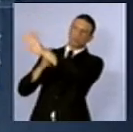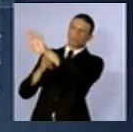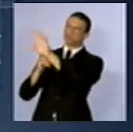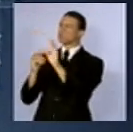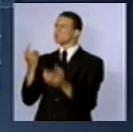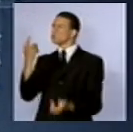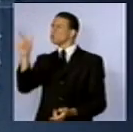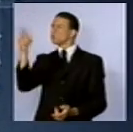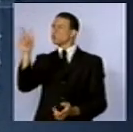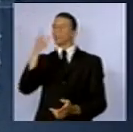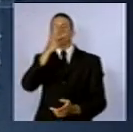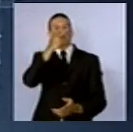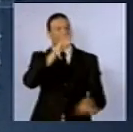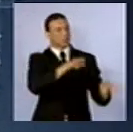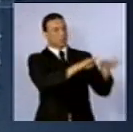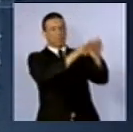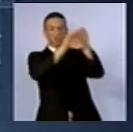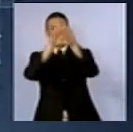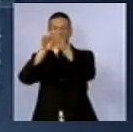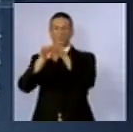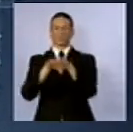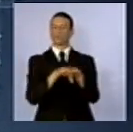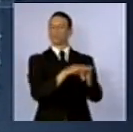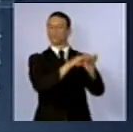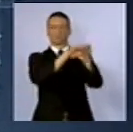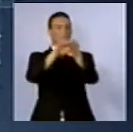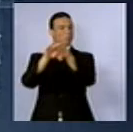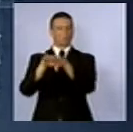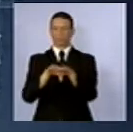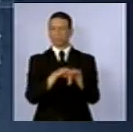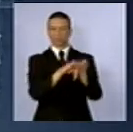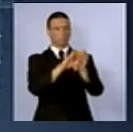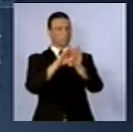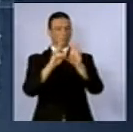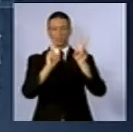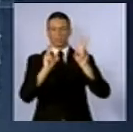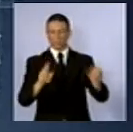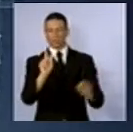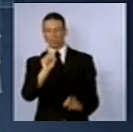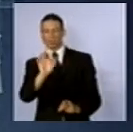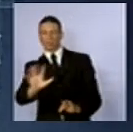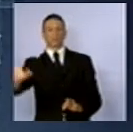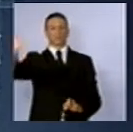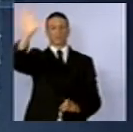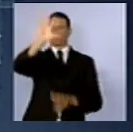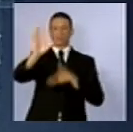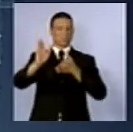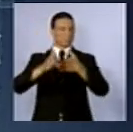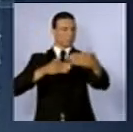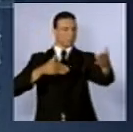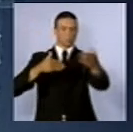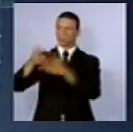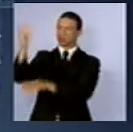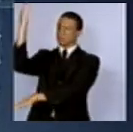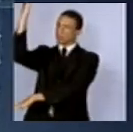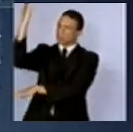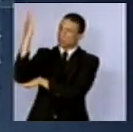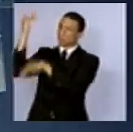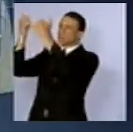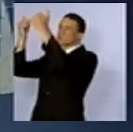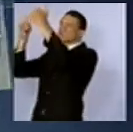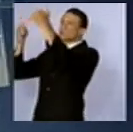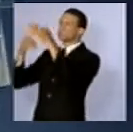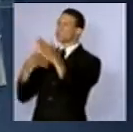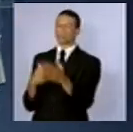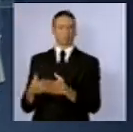distribuição homogênea de casos e controles no espaço geográfico endente das linhas de